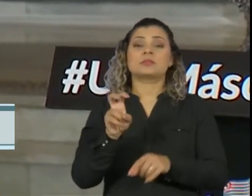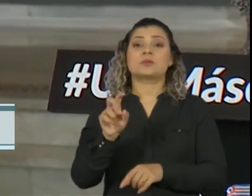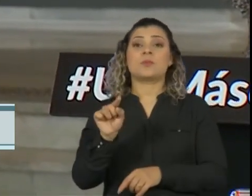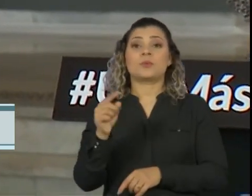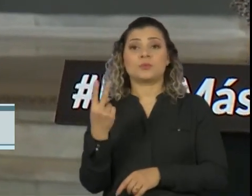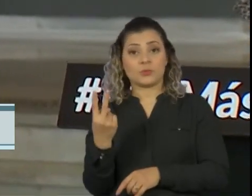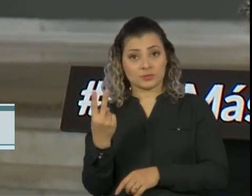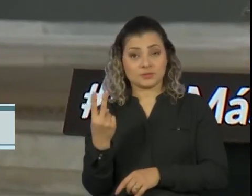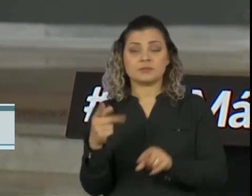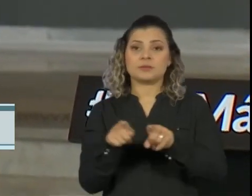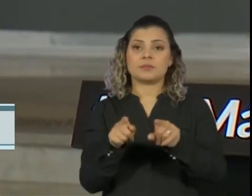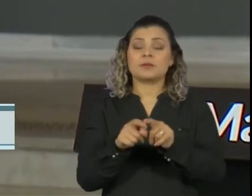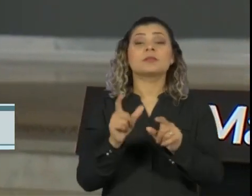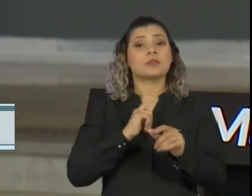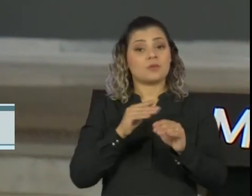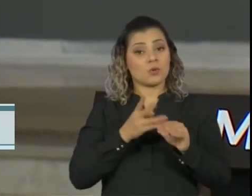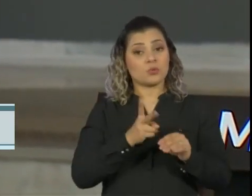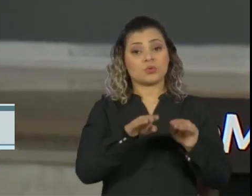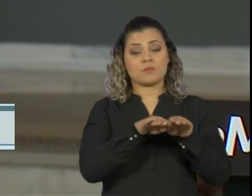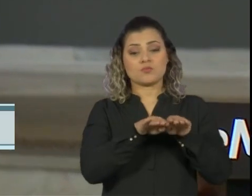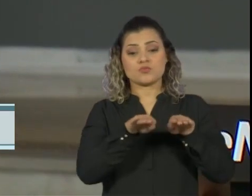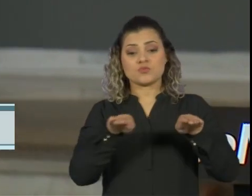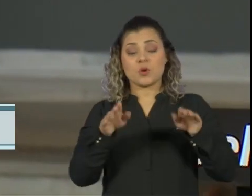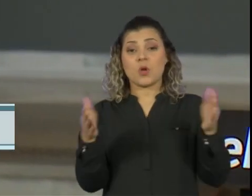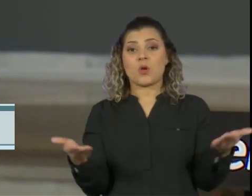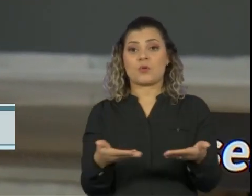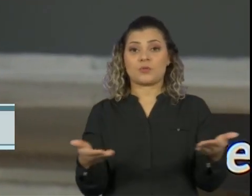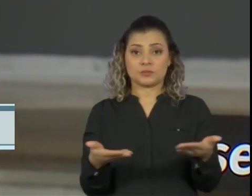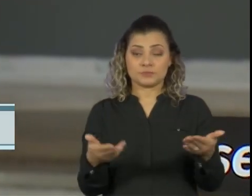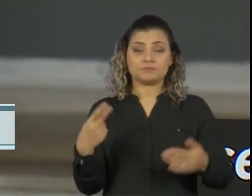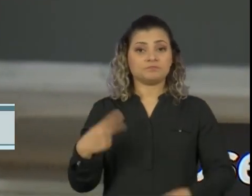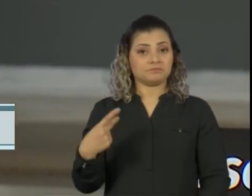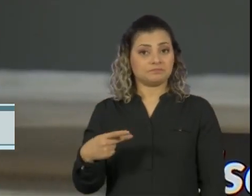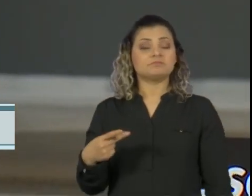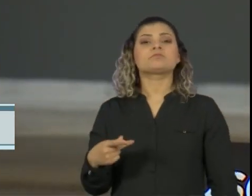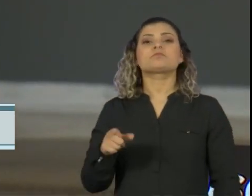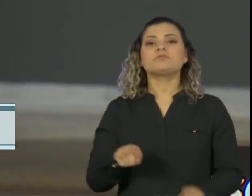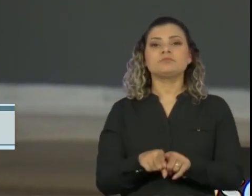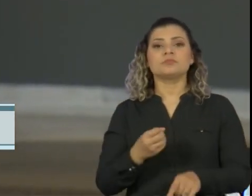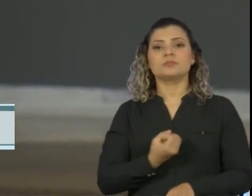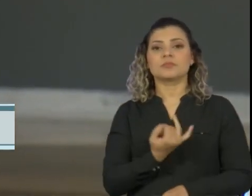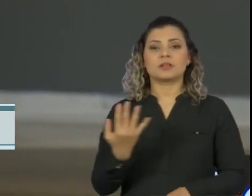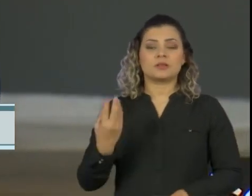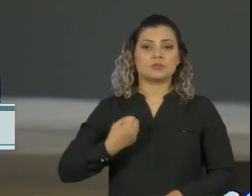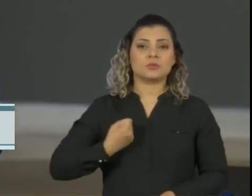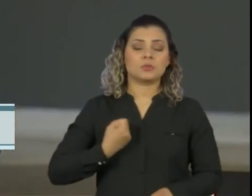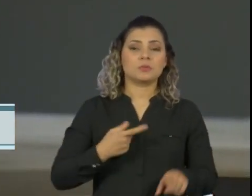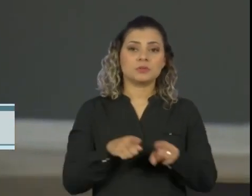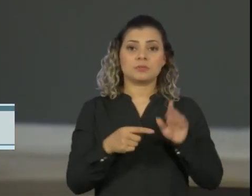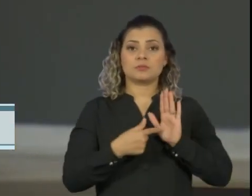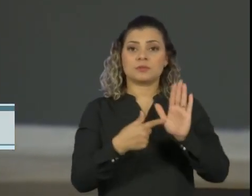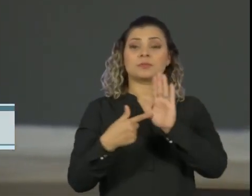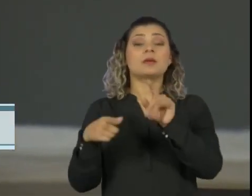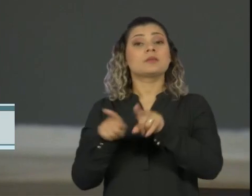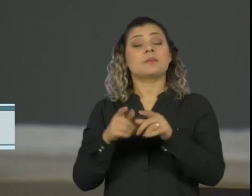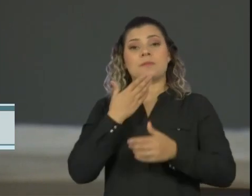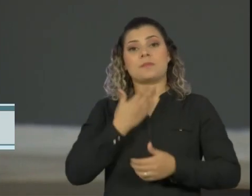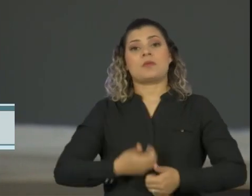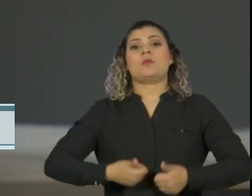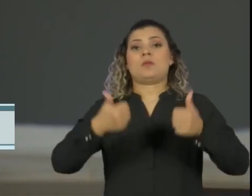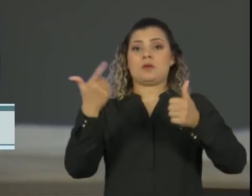5,2, índice que foi mantido hoje aqui com os números apresentados. E para a gente poder melhorar